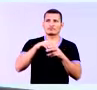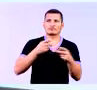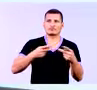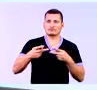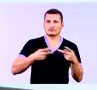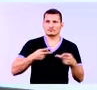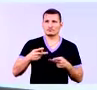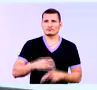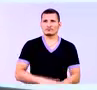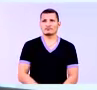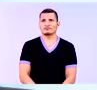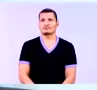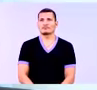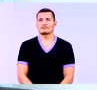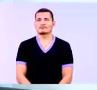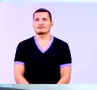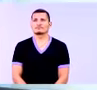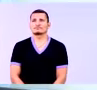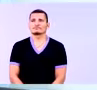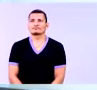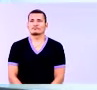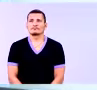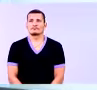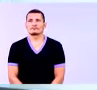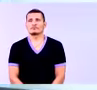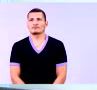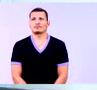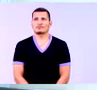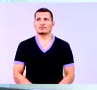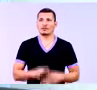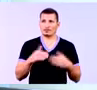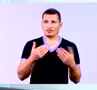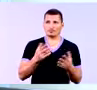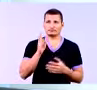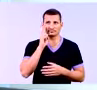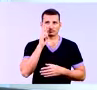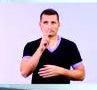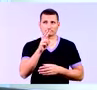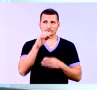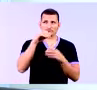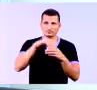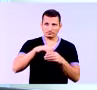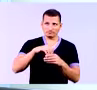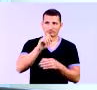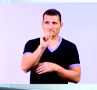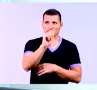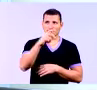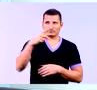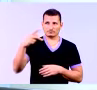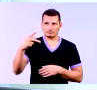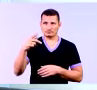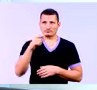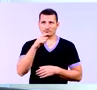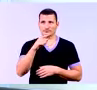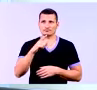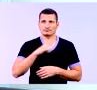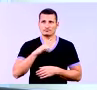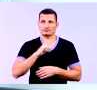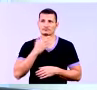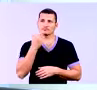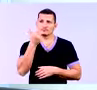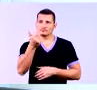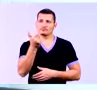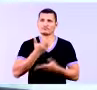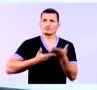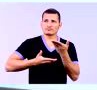Bom, nós observamos que dentro da aplicação ela fica mais iterativa,